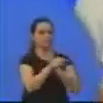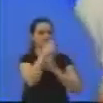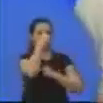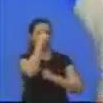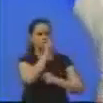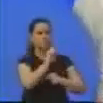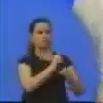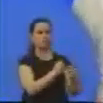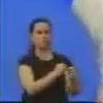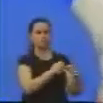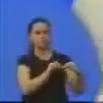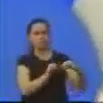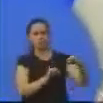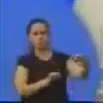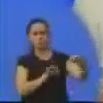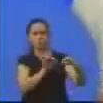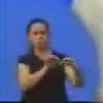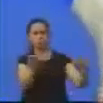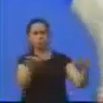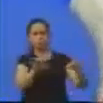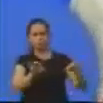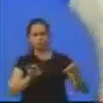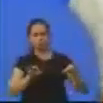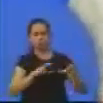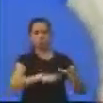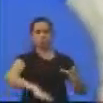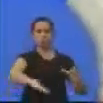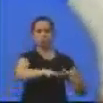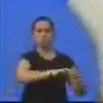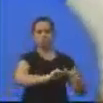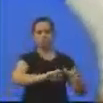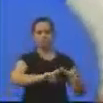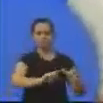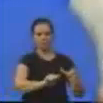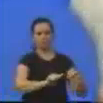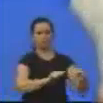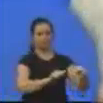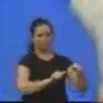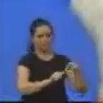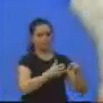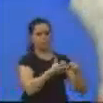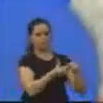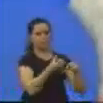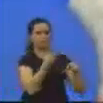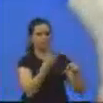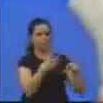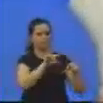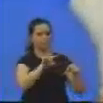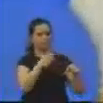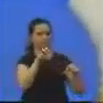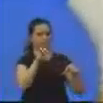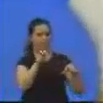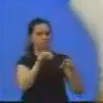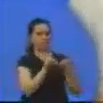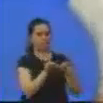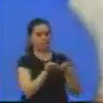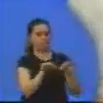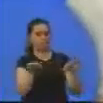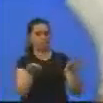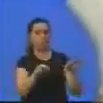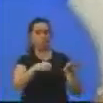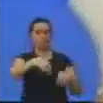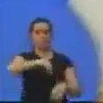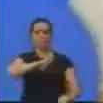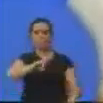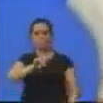quais são as dimensões? Então, o x é 63,5 metros. E o y?